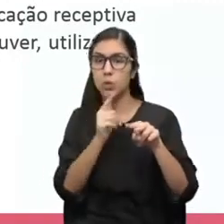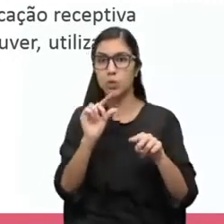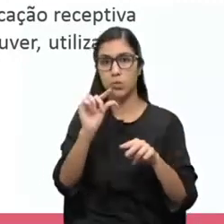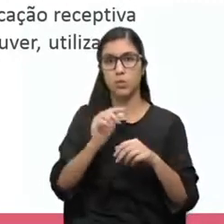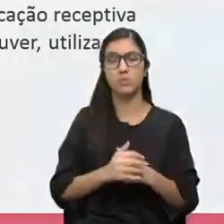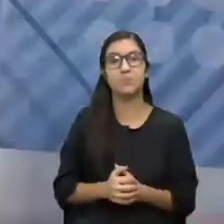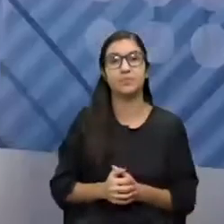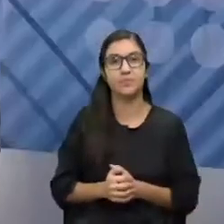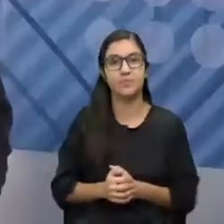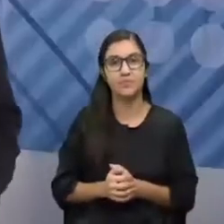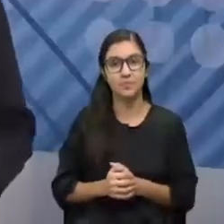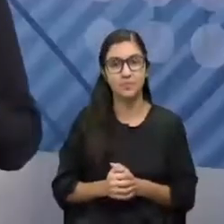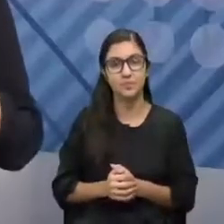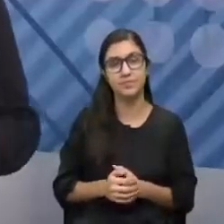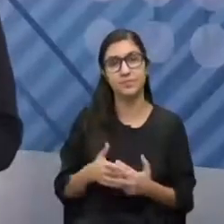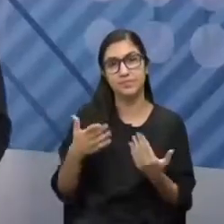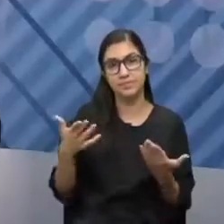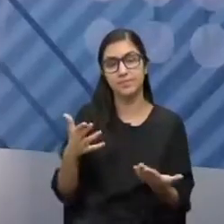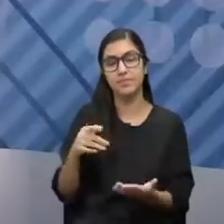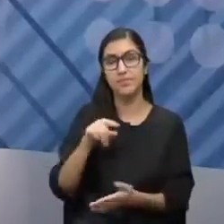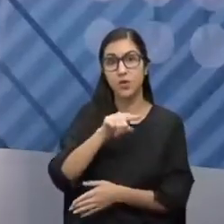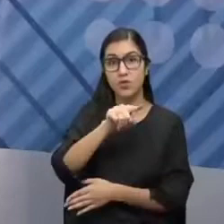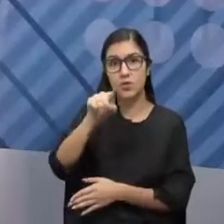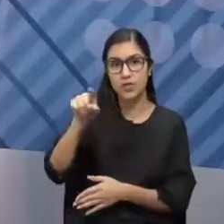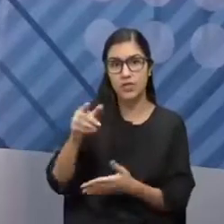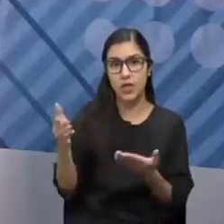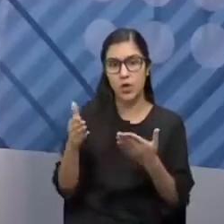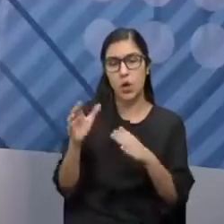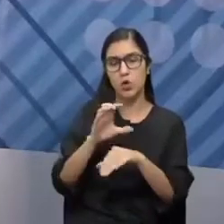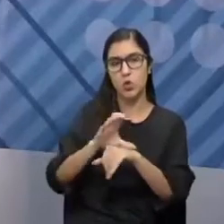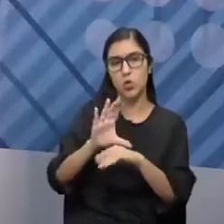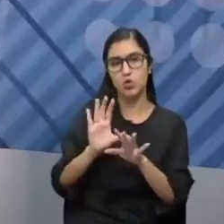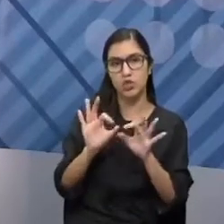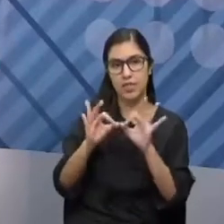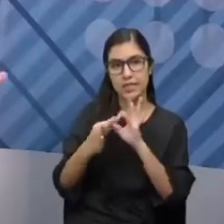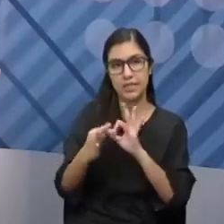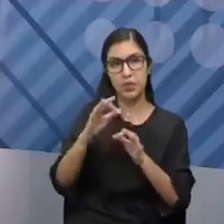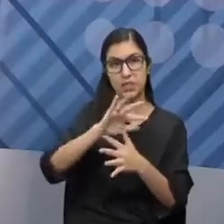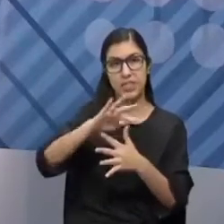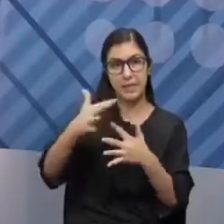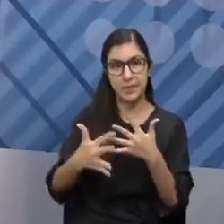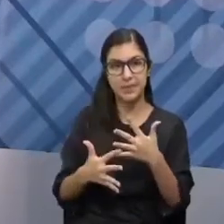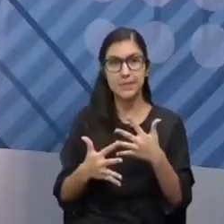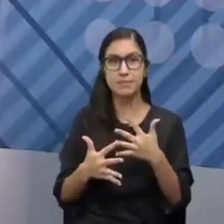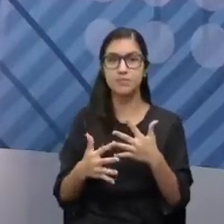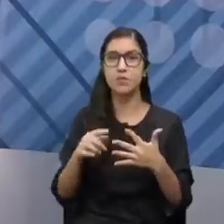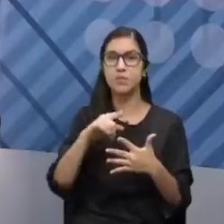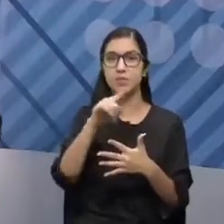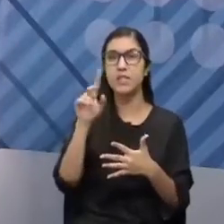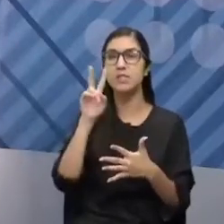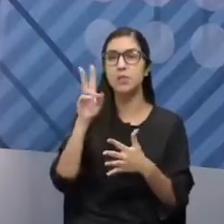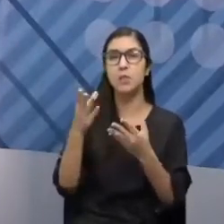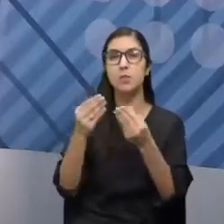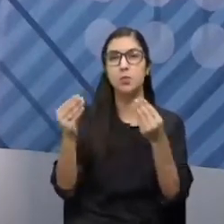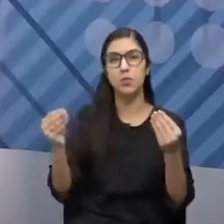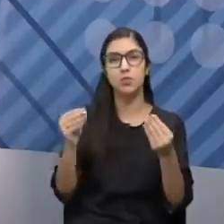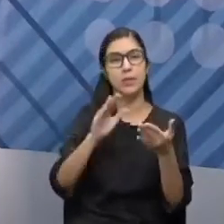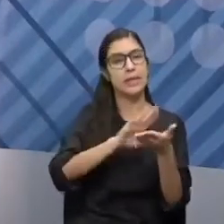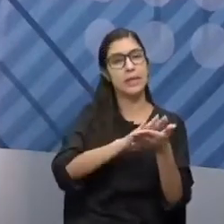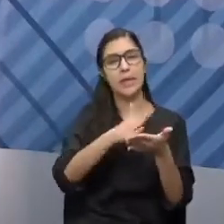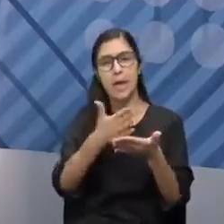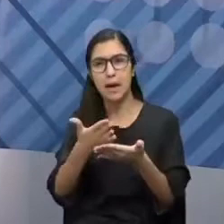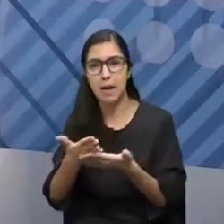Então, para vocês que estão em curso de extensão em Libras, vocês ouvem muito falar do intérprete